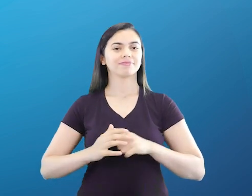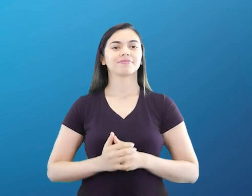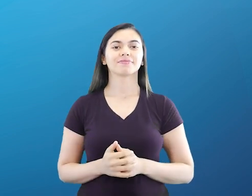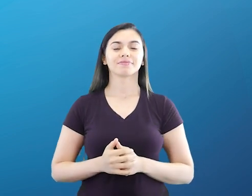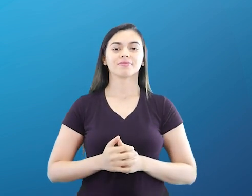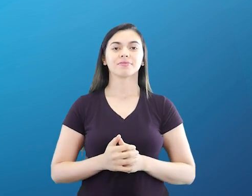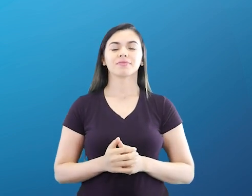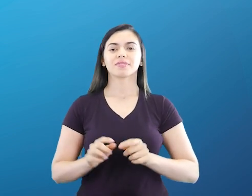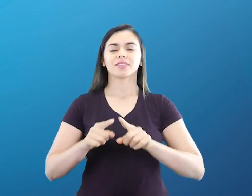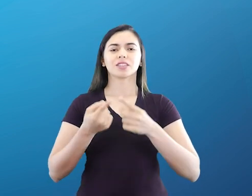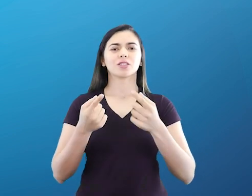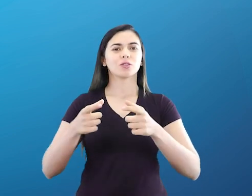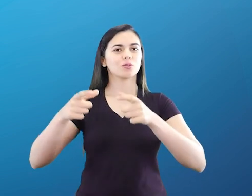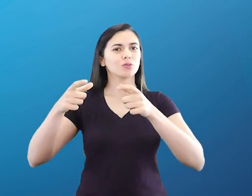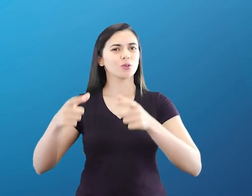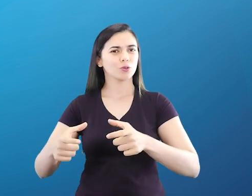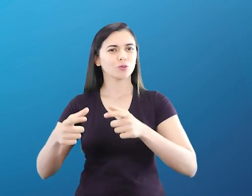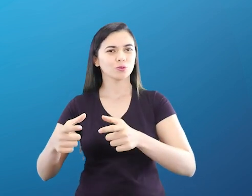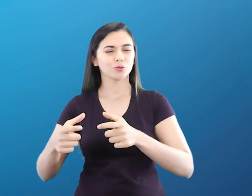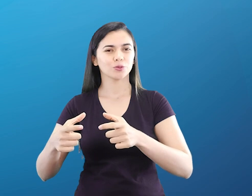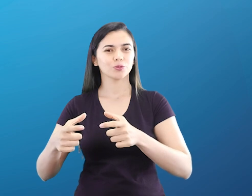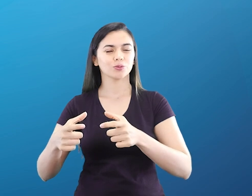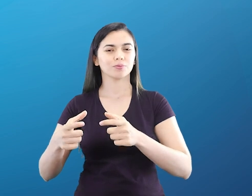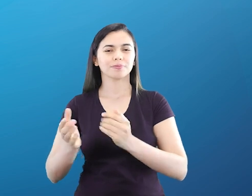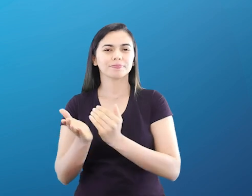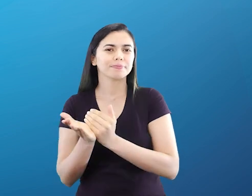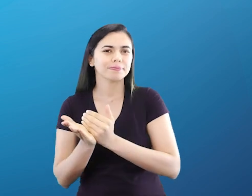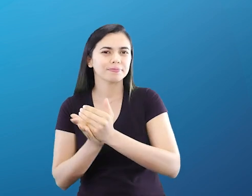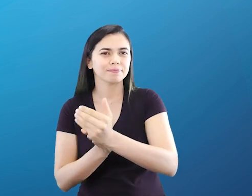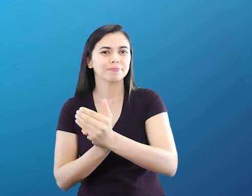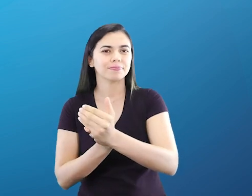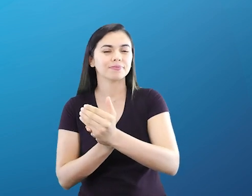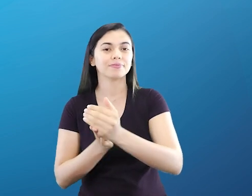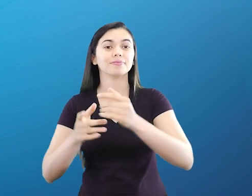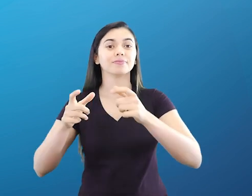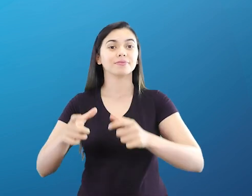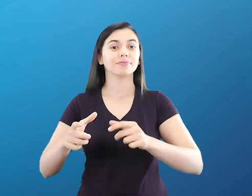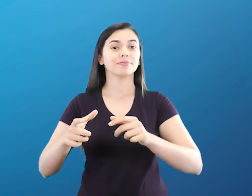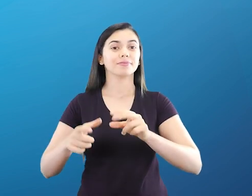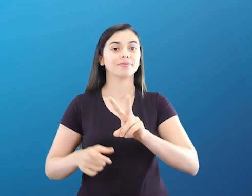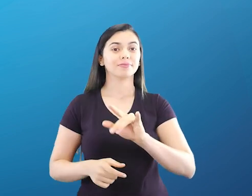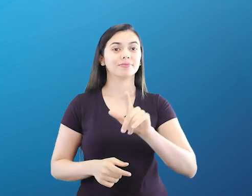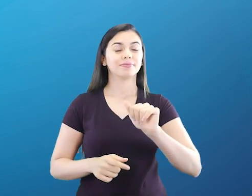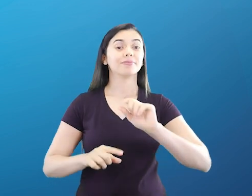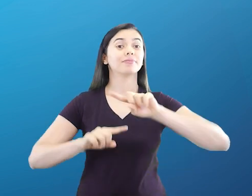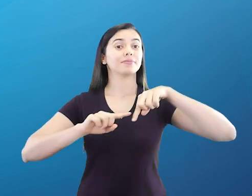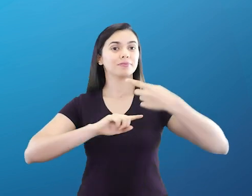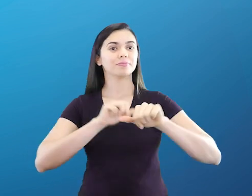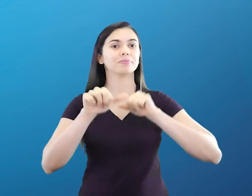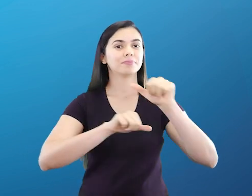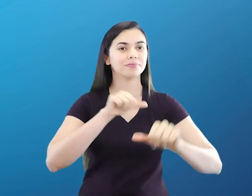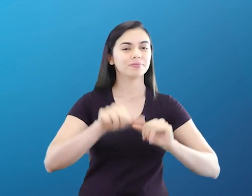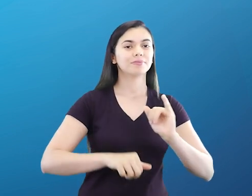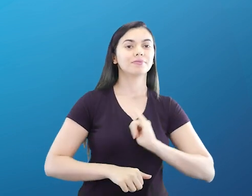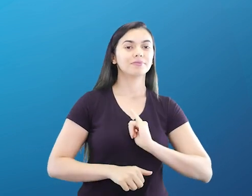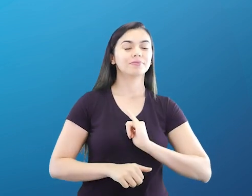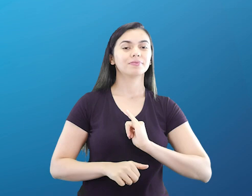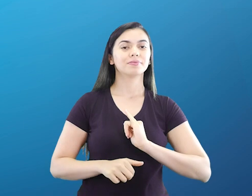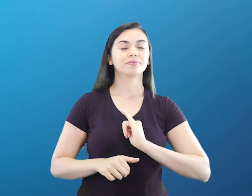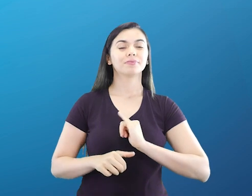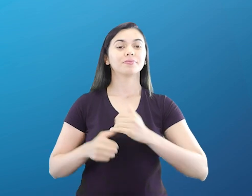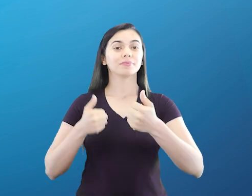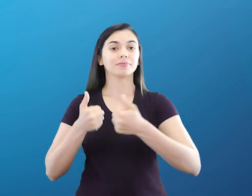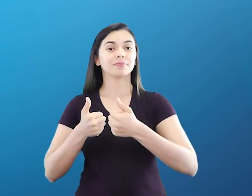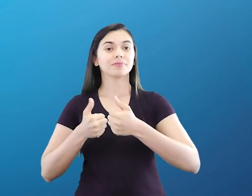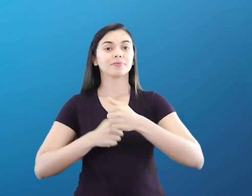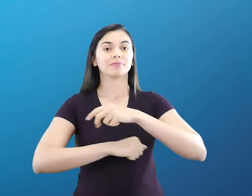E sabe onde que ele fundou inicialmente a vila que viria a se tornar Imperatriz? Ali